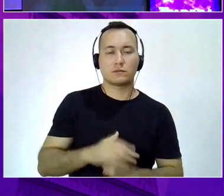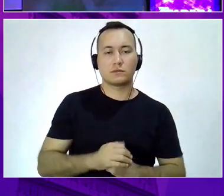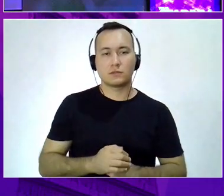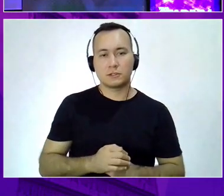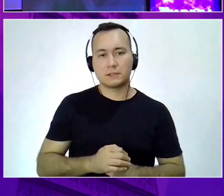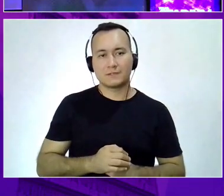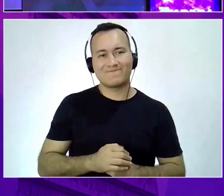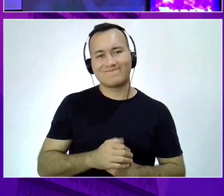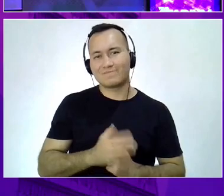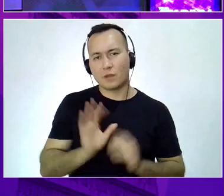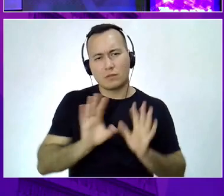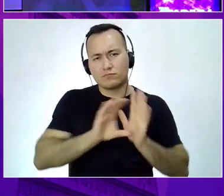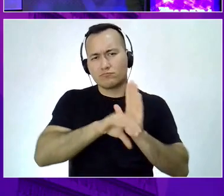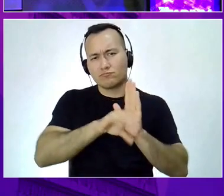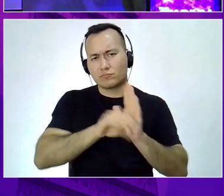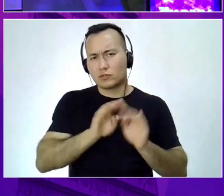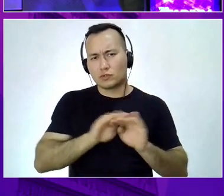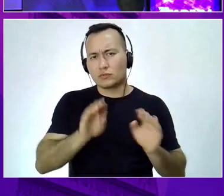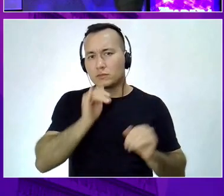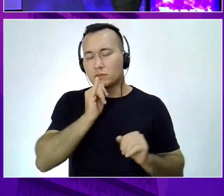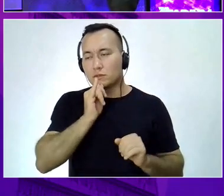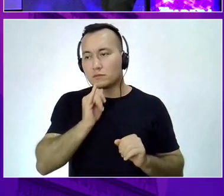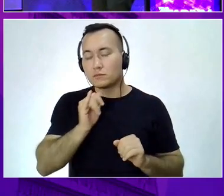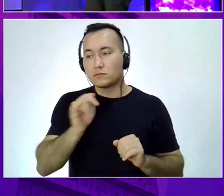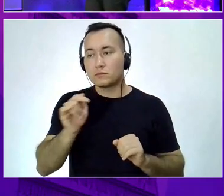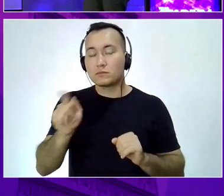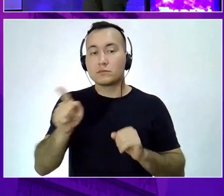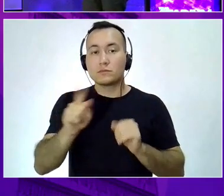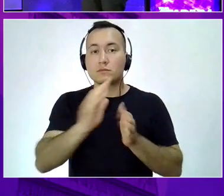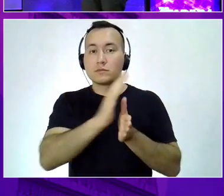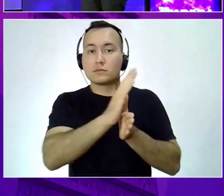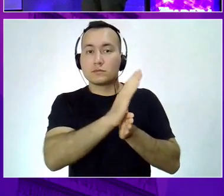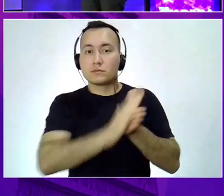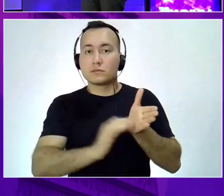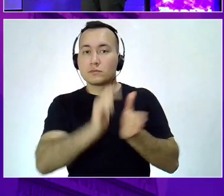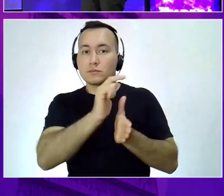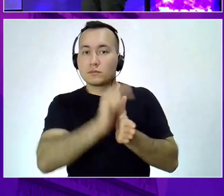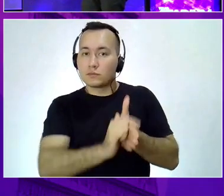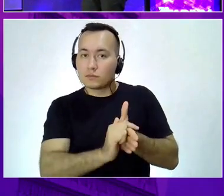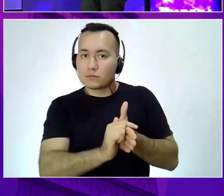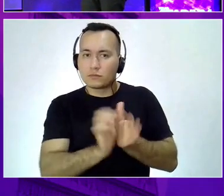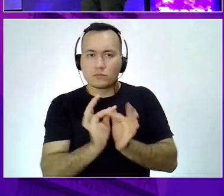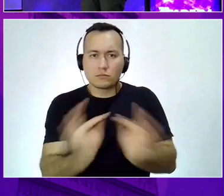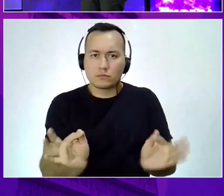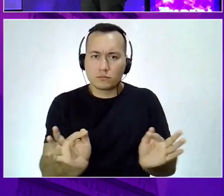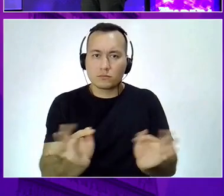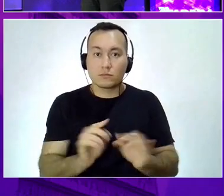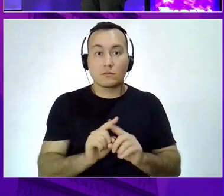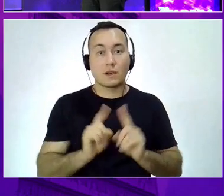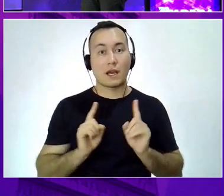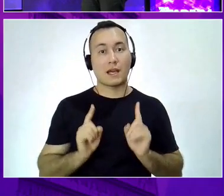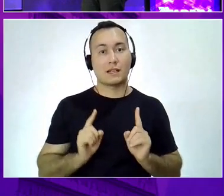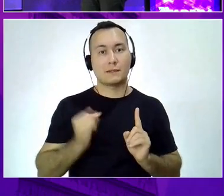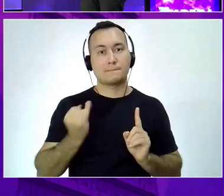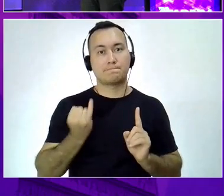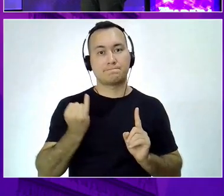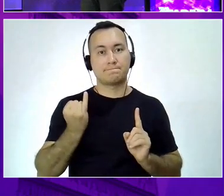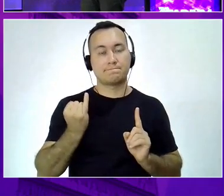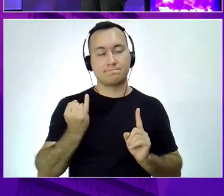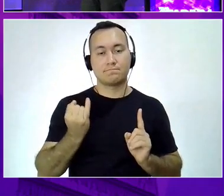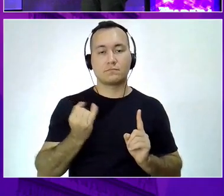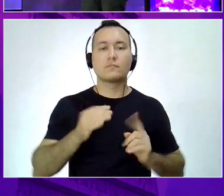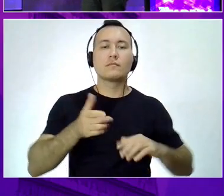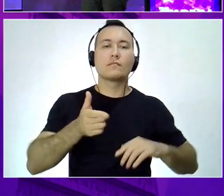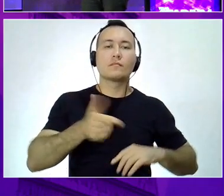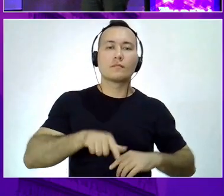conceito de funcionalidade. No nosso dia a dia, a gente pode encontrar também a dificuldade que as pessoas têm para trafegar, né,